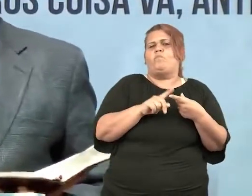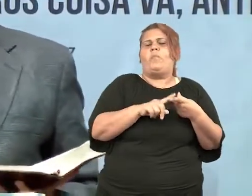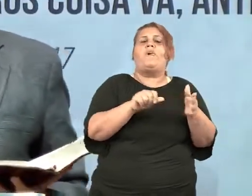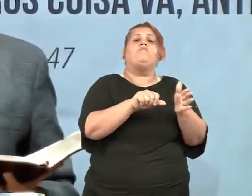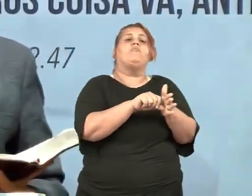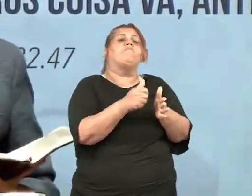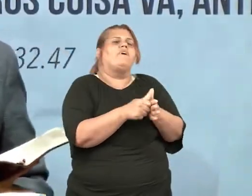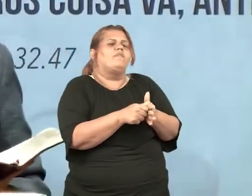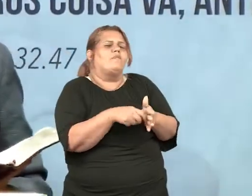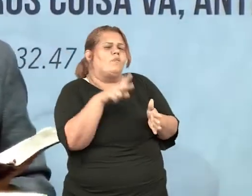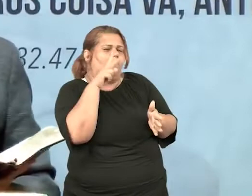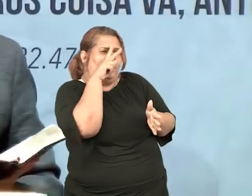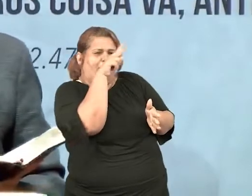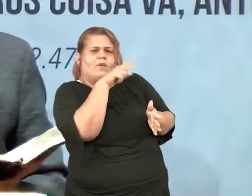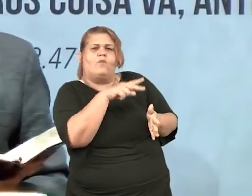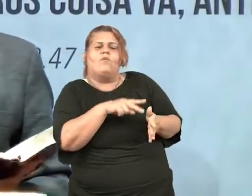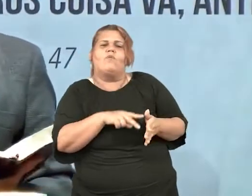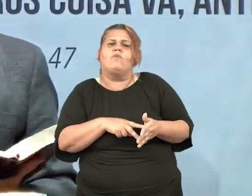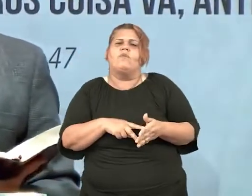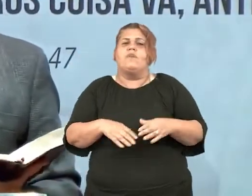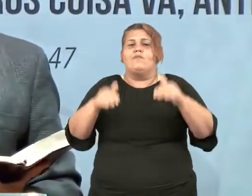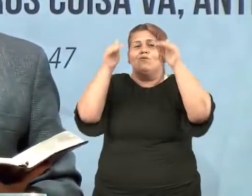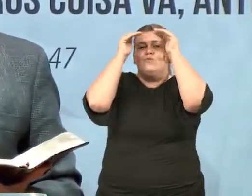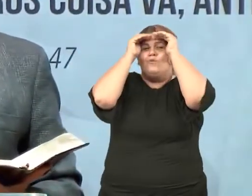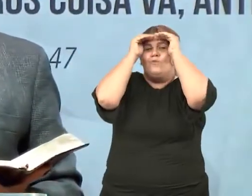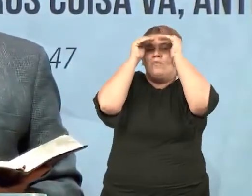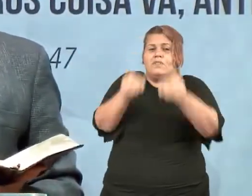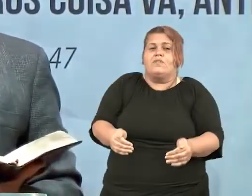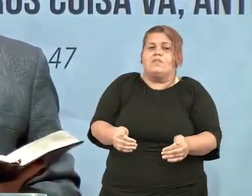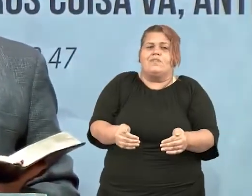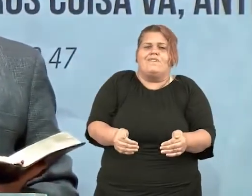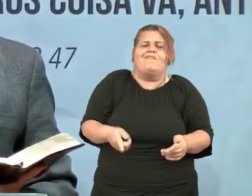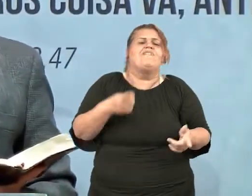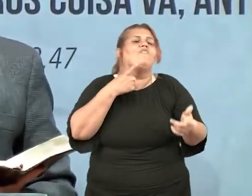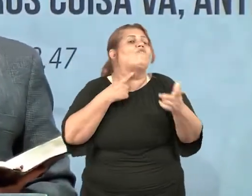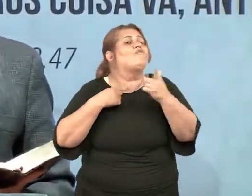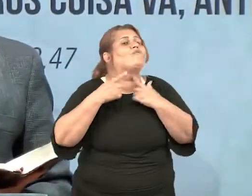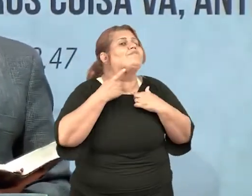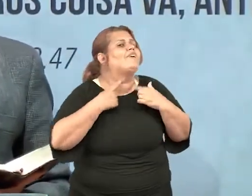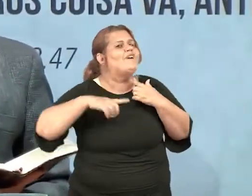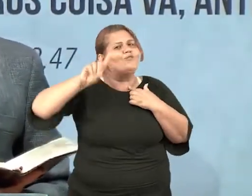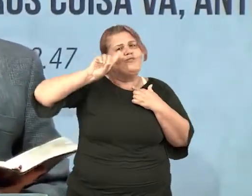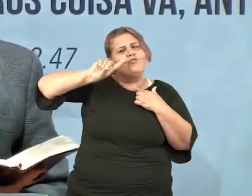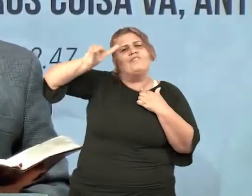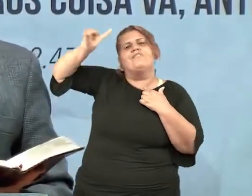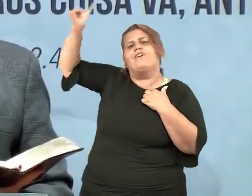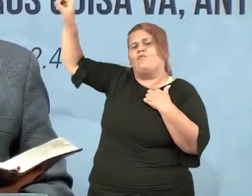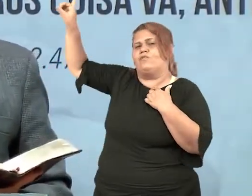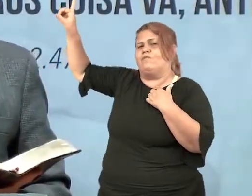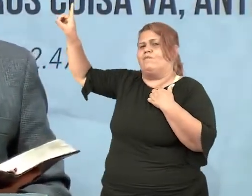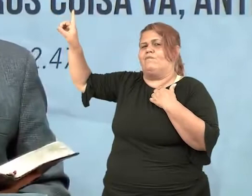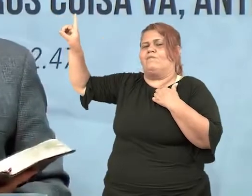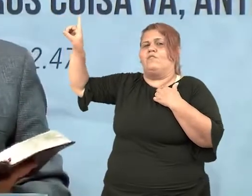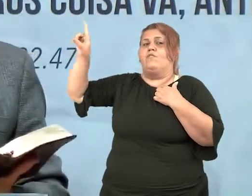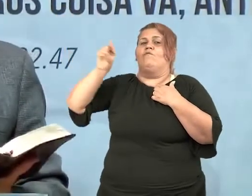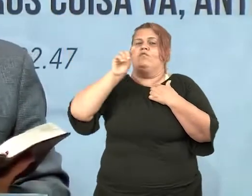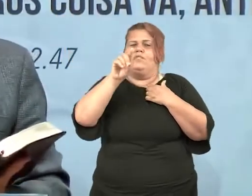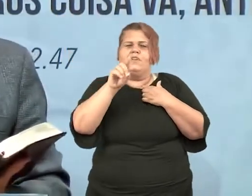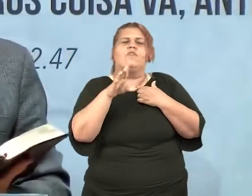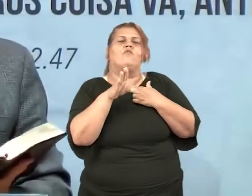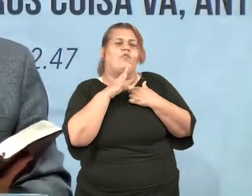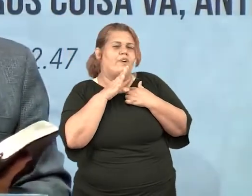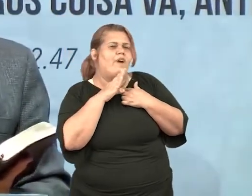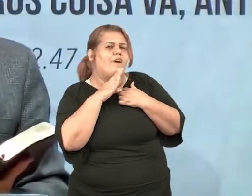o perigo que é desobedecer à vontade de Deus quando você já a